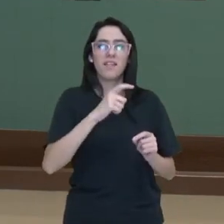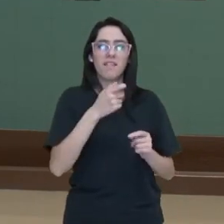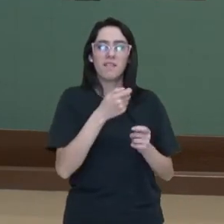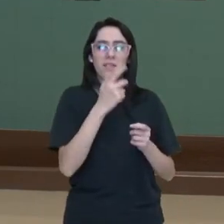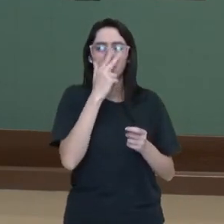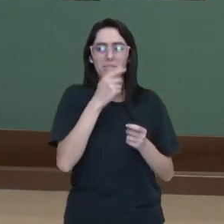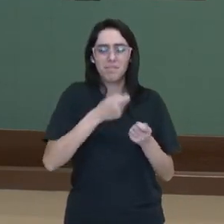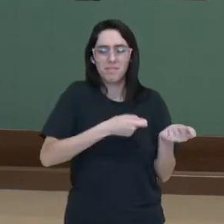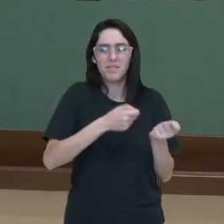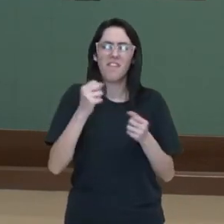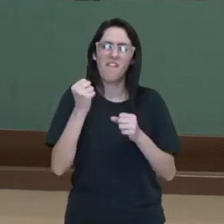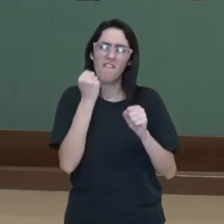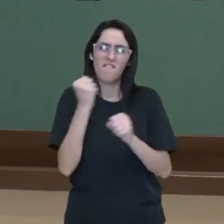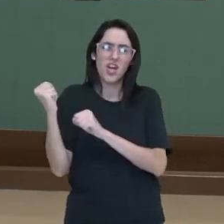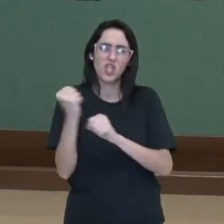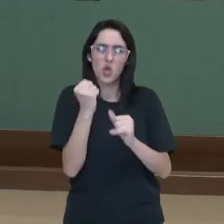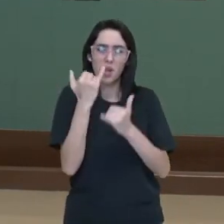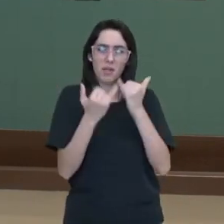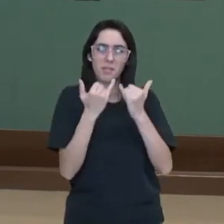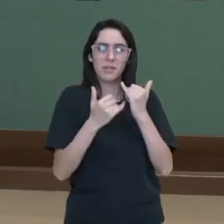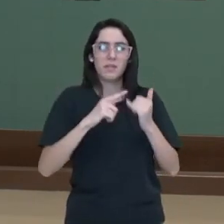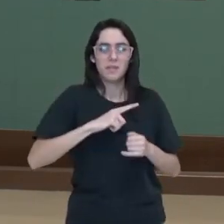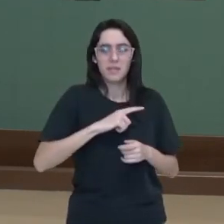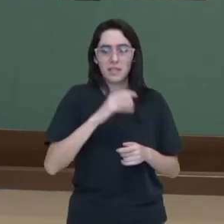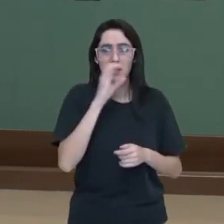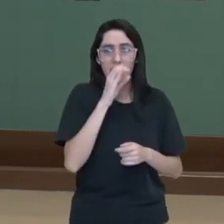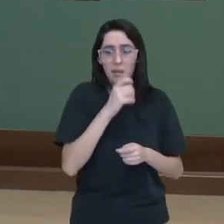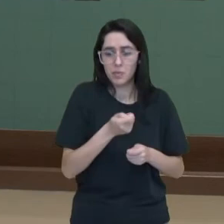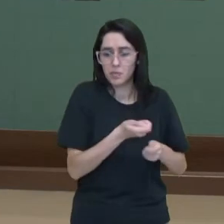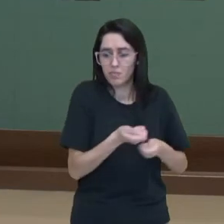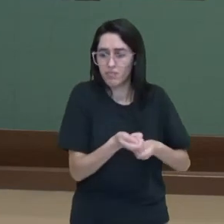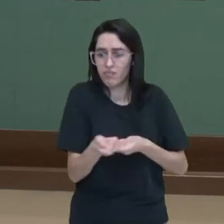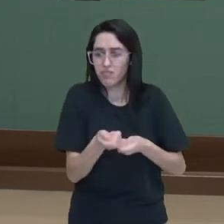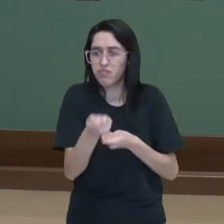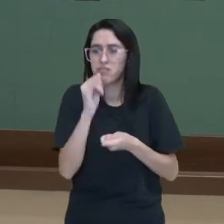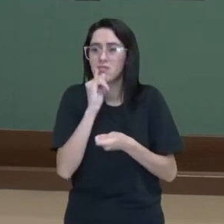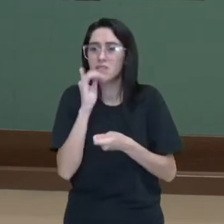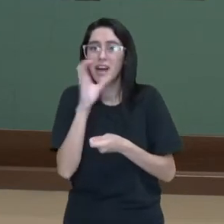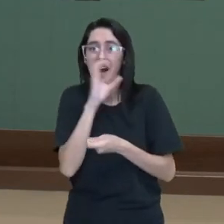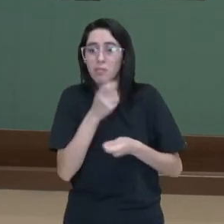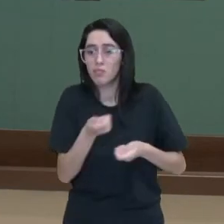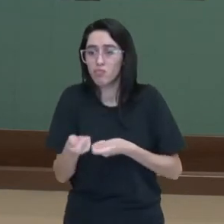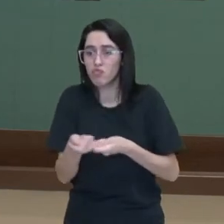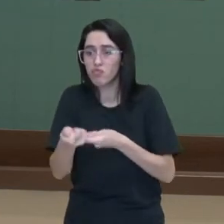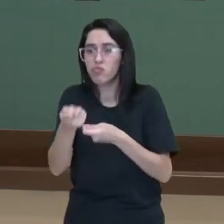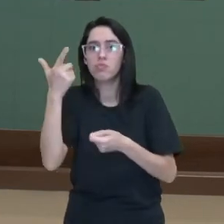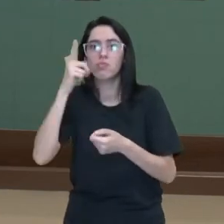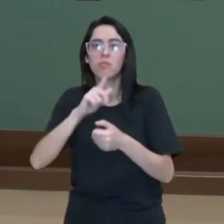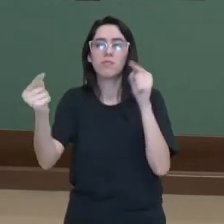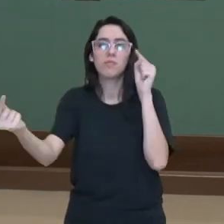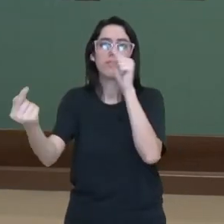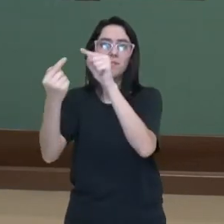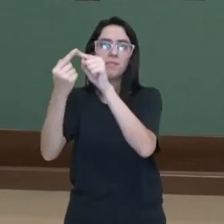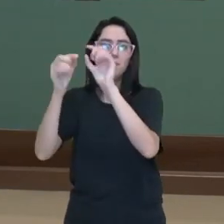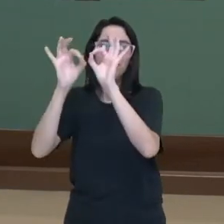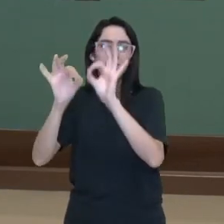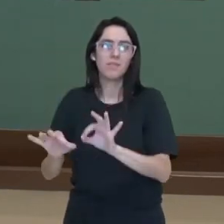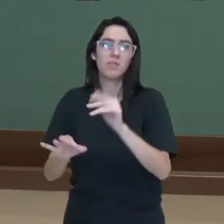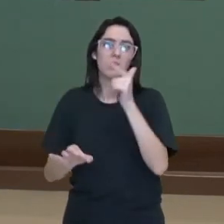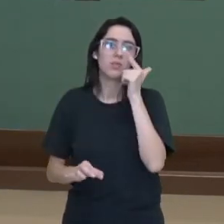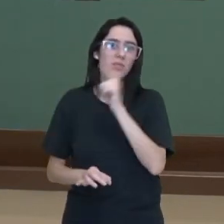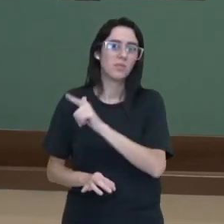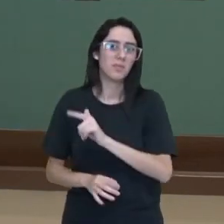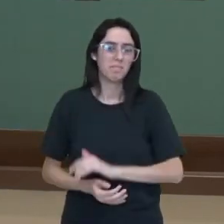a equipe começa a varrer na frente da pedra e isso vai aumentando a velocidade dela para fazer com que